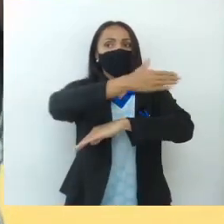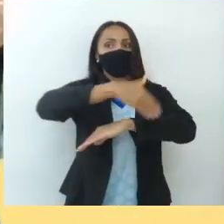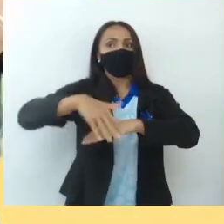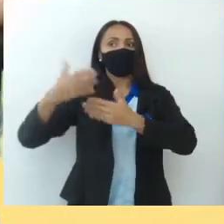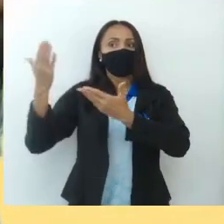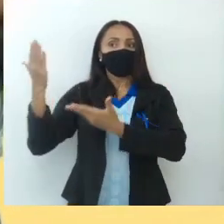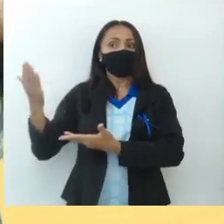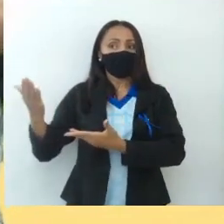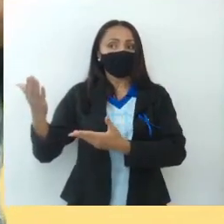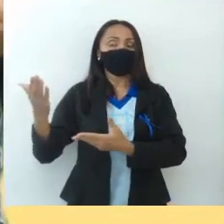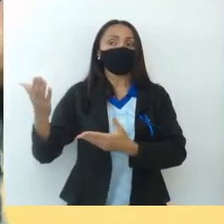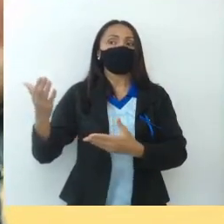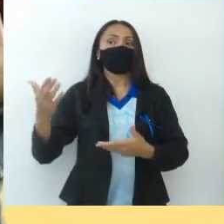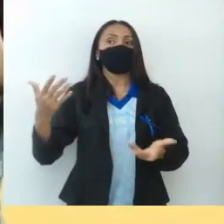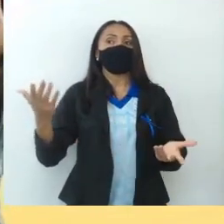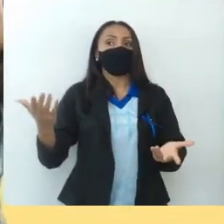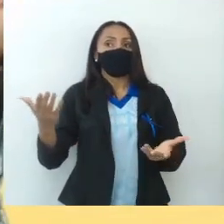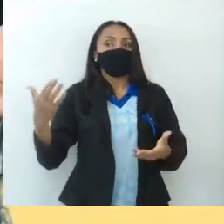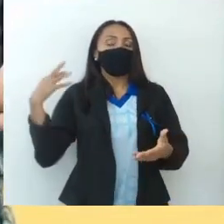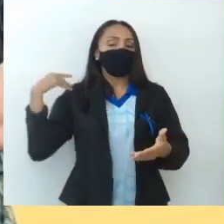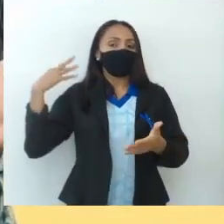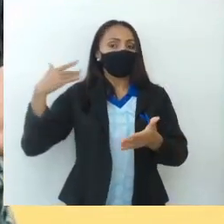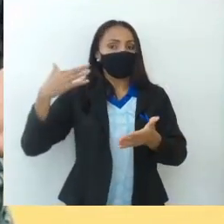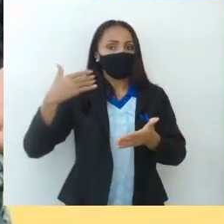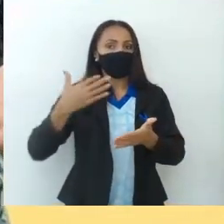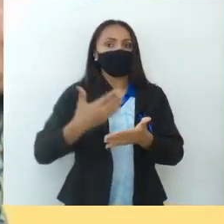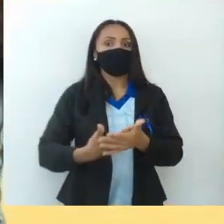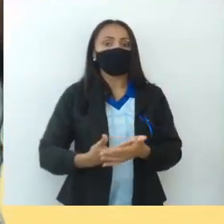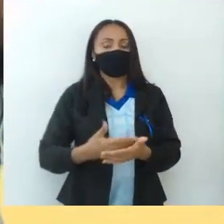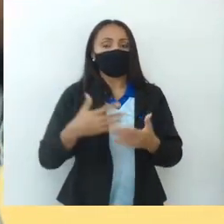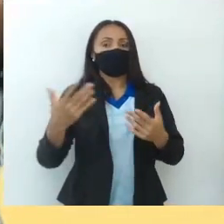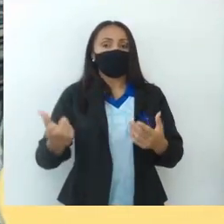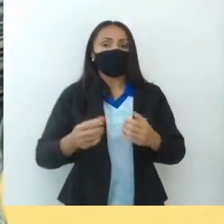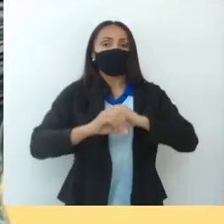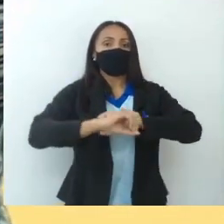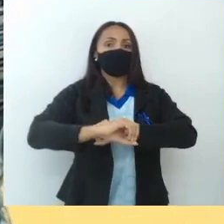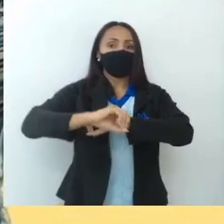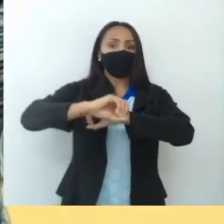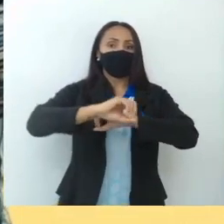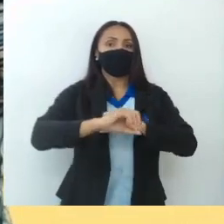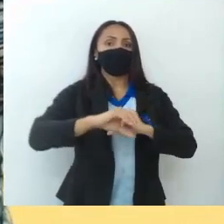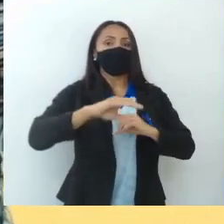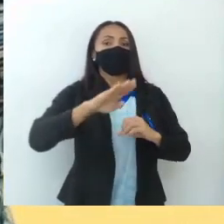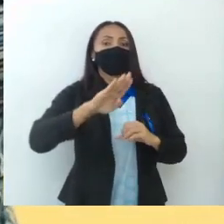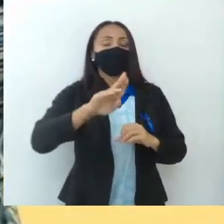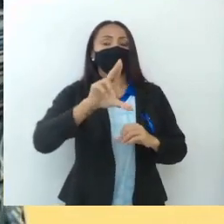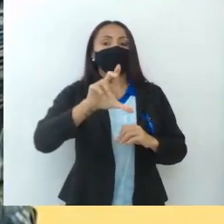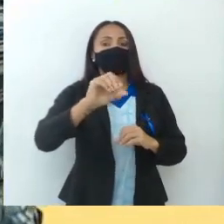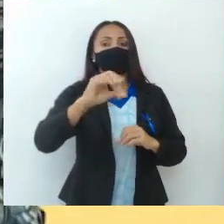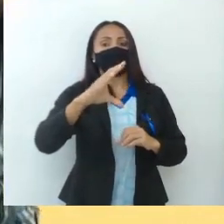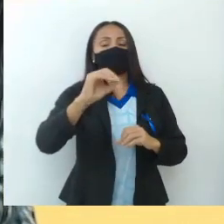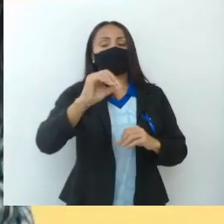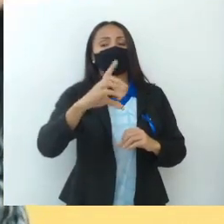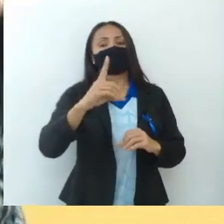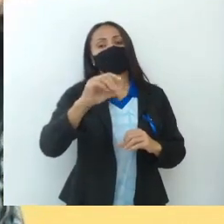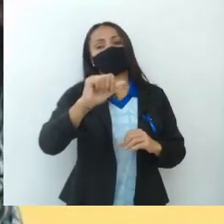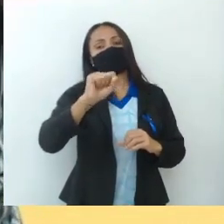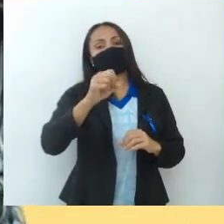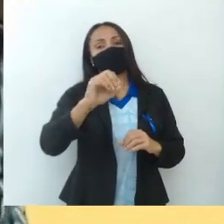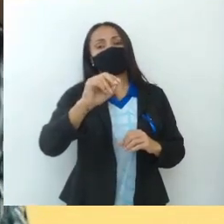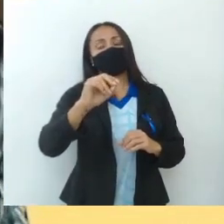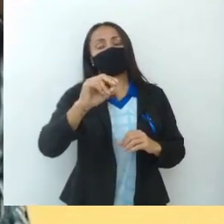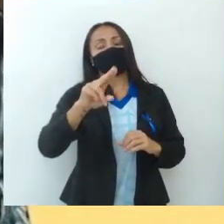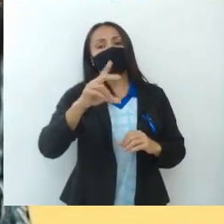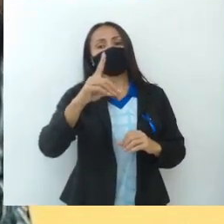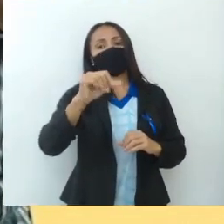ainda hoje, né, essa praça é uma referência quando sai o Bloco da Saudade. Sai da Praça Marcial Pinheiro, com certeza. E vocês